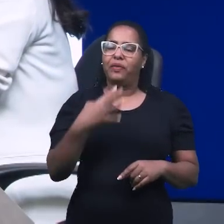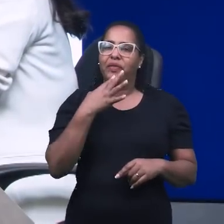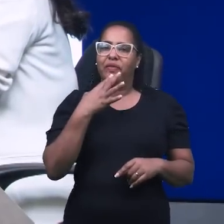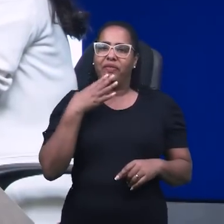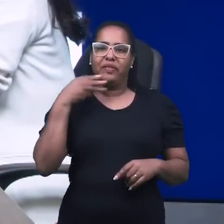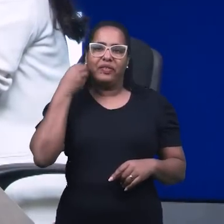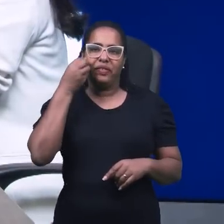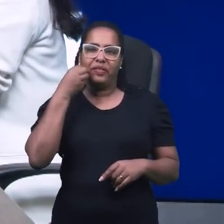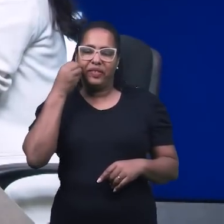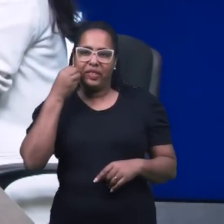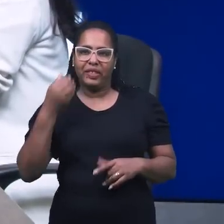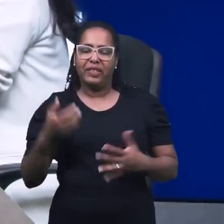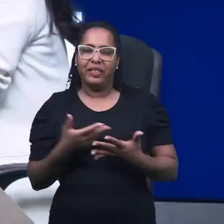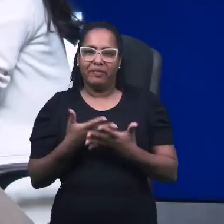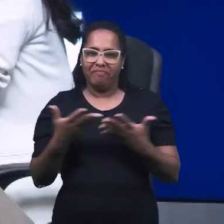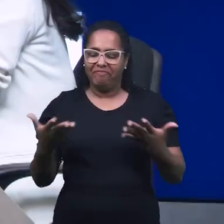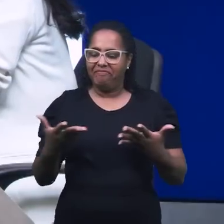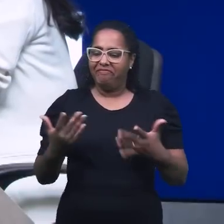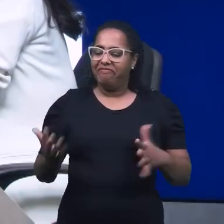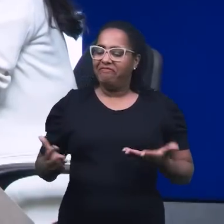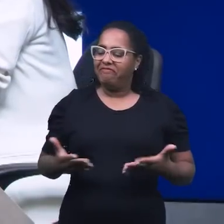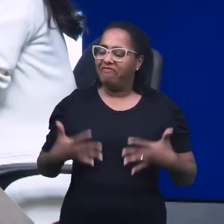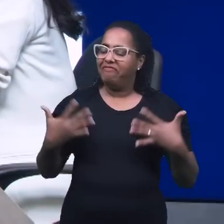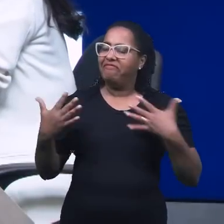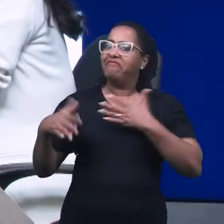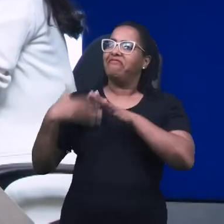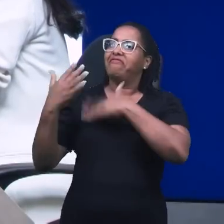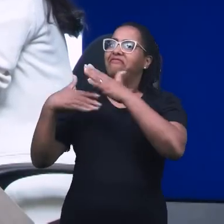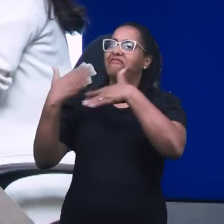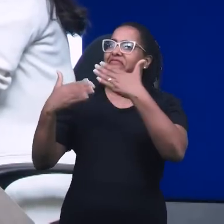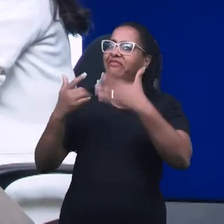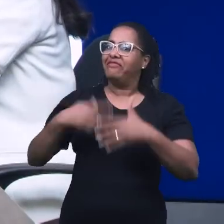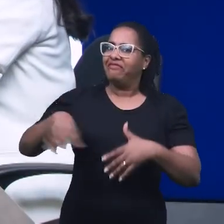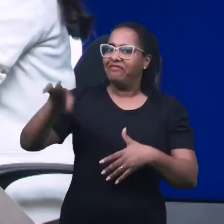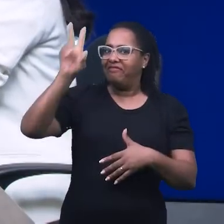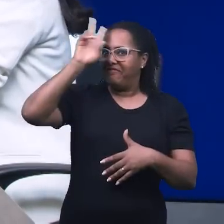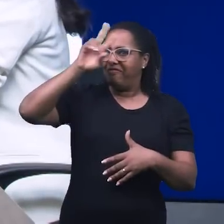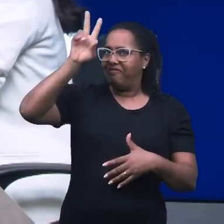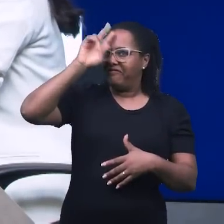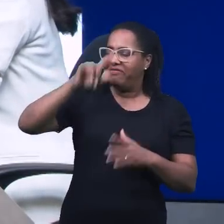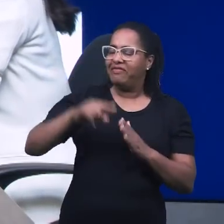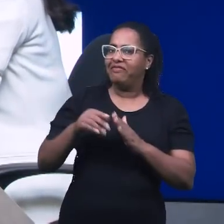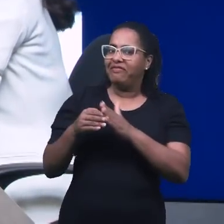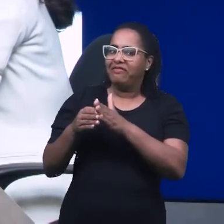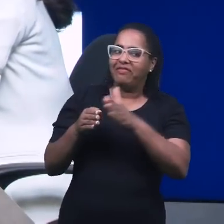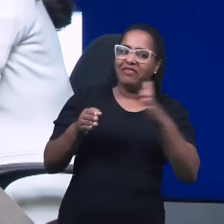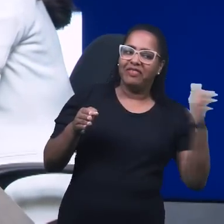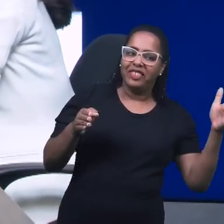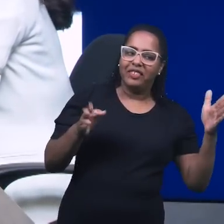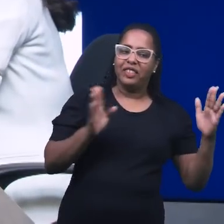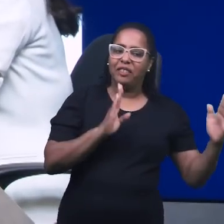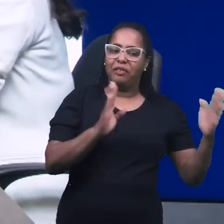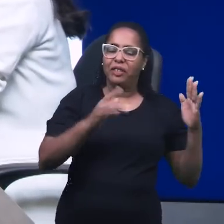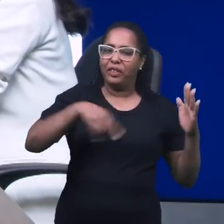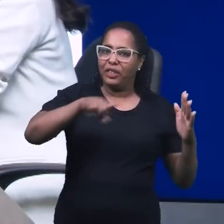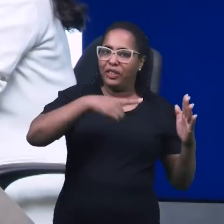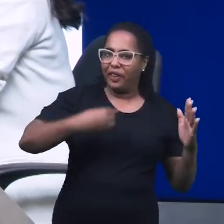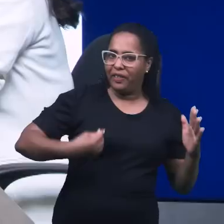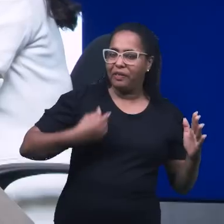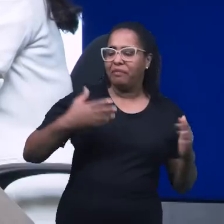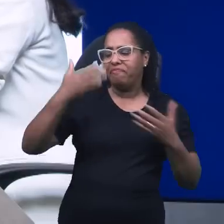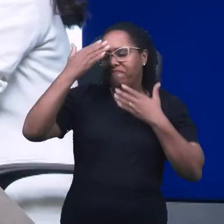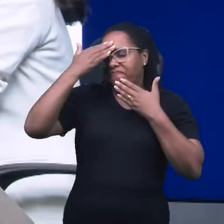bom conhecer as experiências dos irmãos, como nos edifica, como nos faz lembrar também de experiências que a gente já viveu. Quero